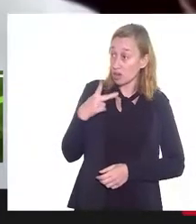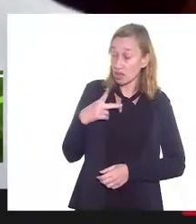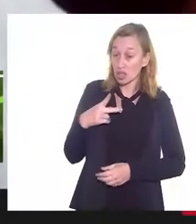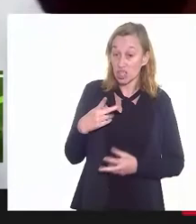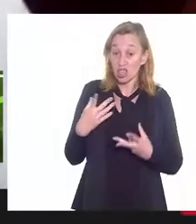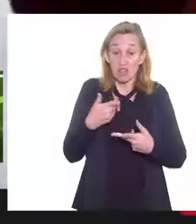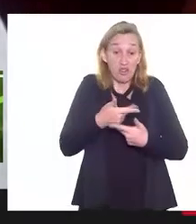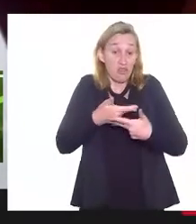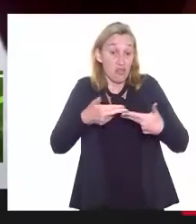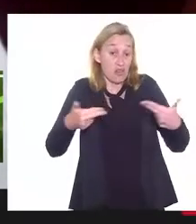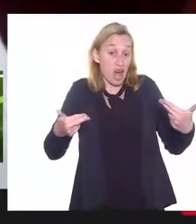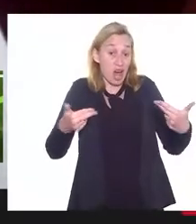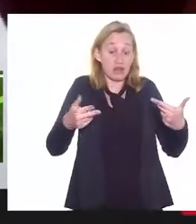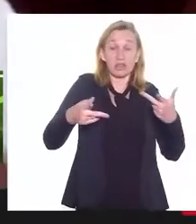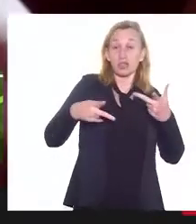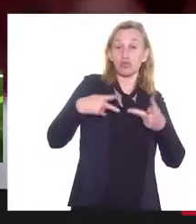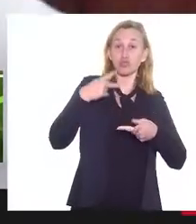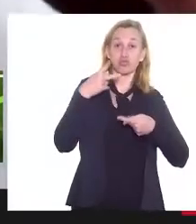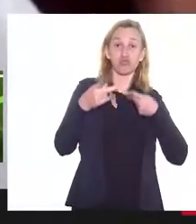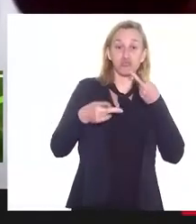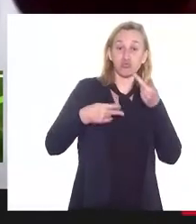muitos dos discursos